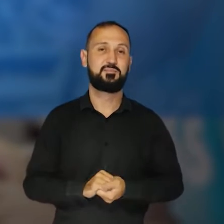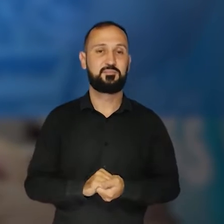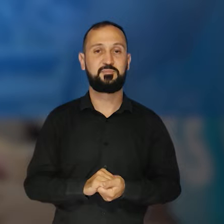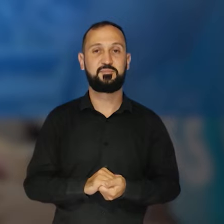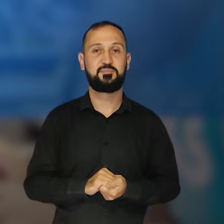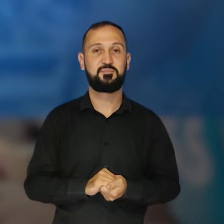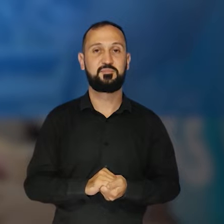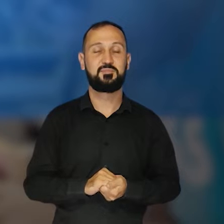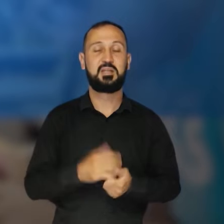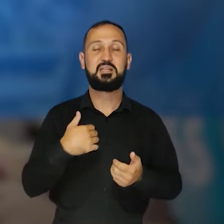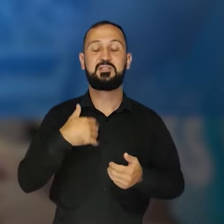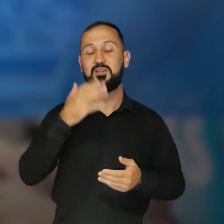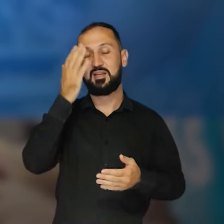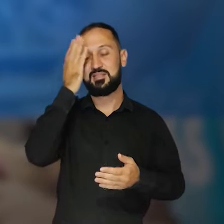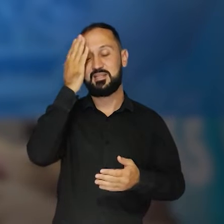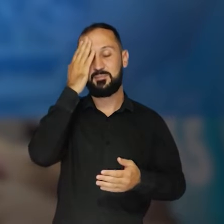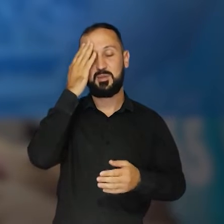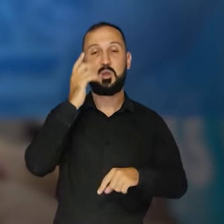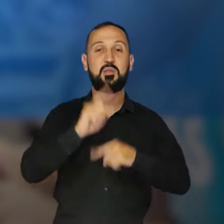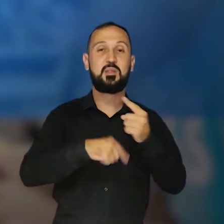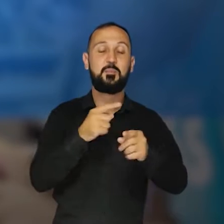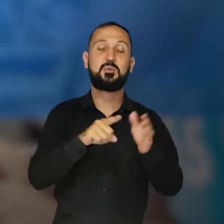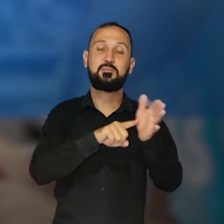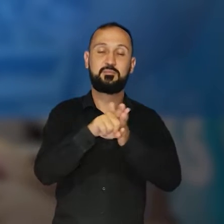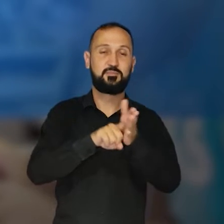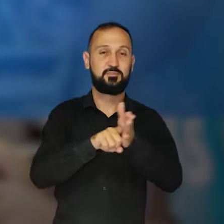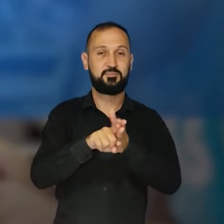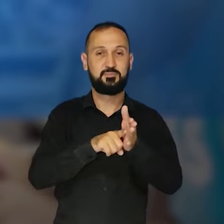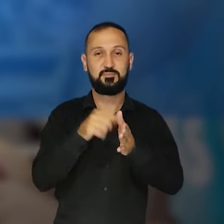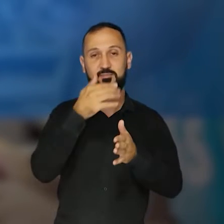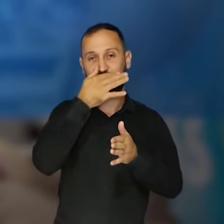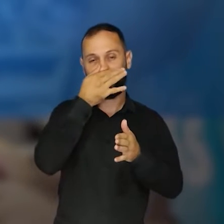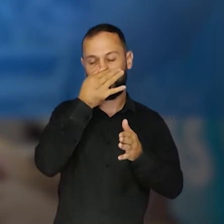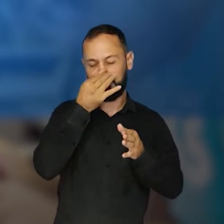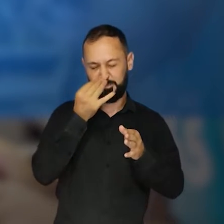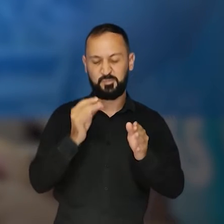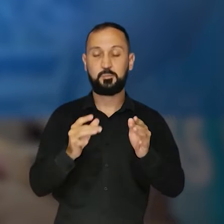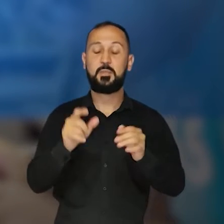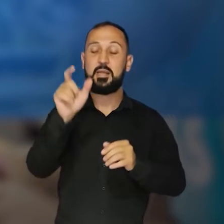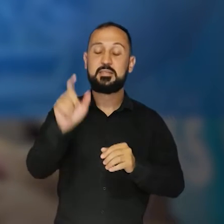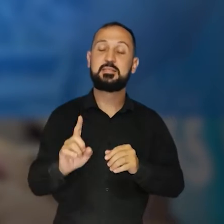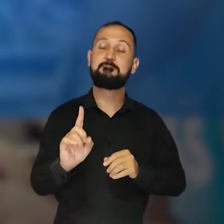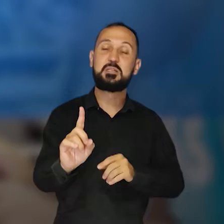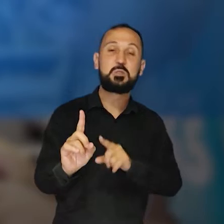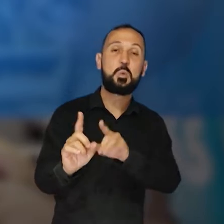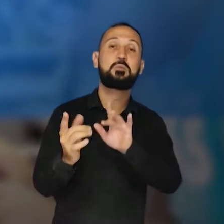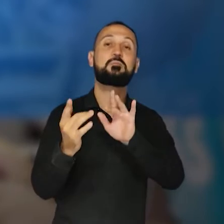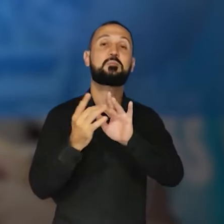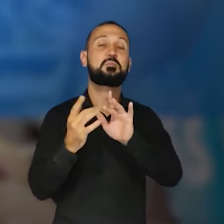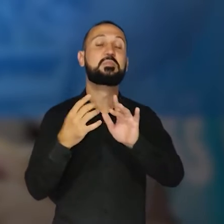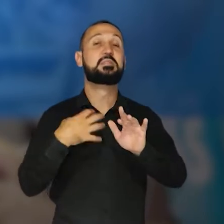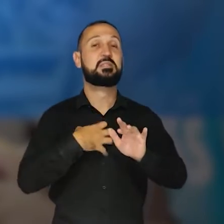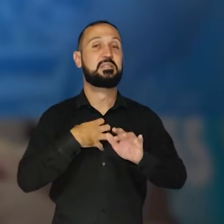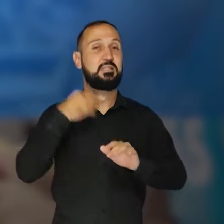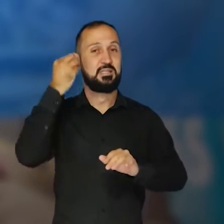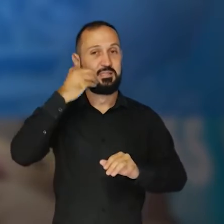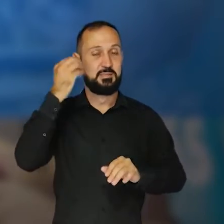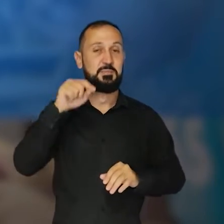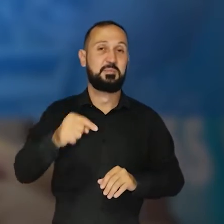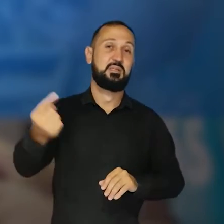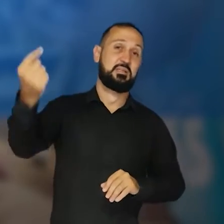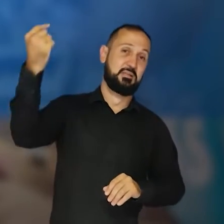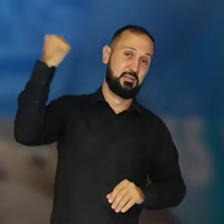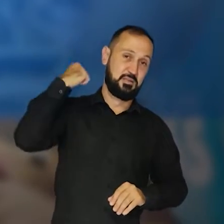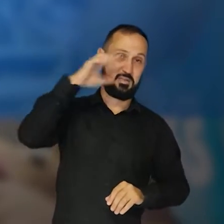isso. E a gente só descobre a partir dessa pesquisa, a partir do contato com essas pessoas que